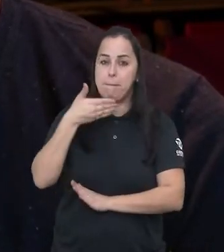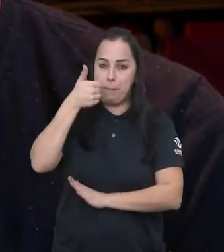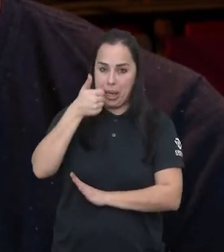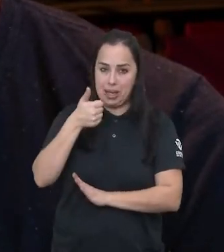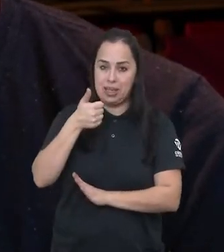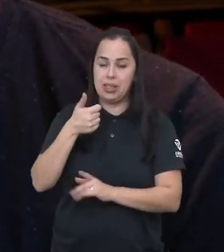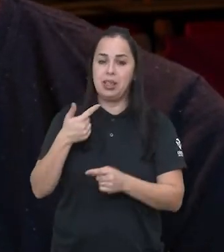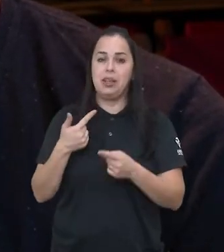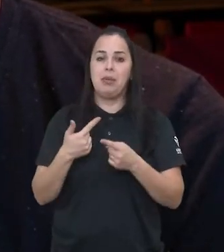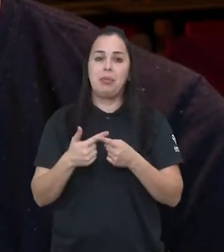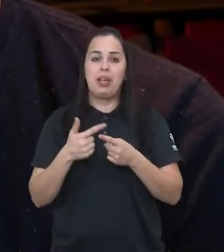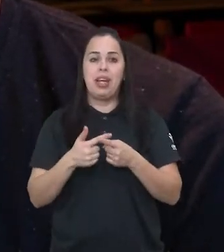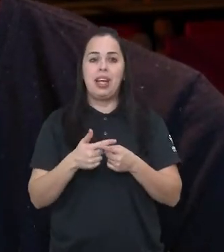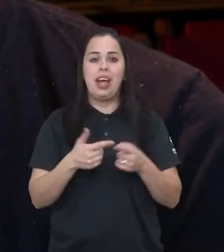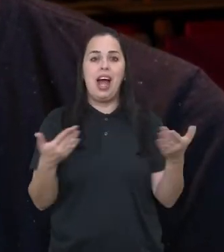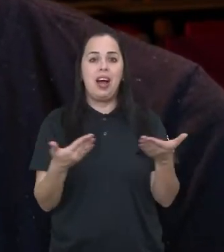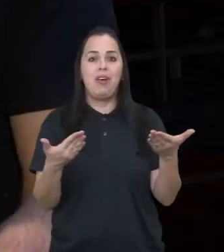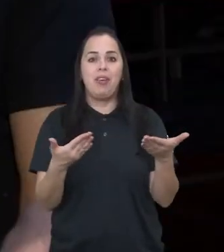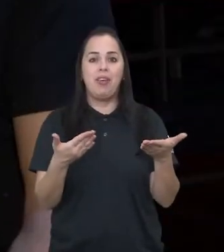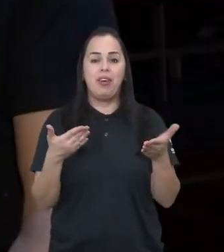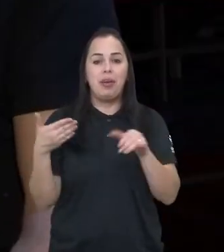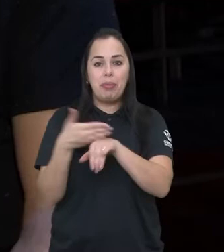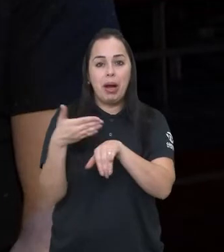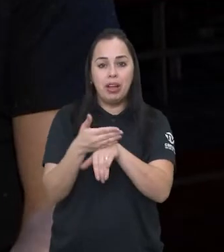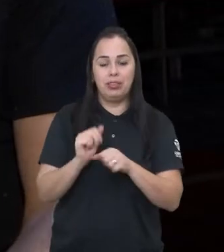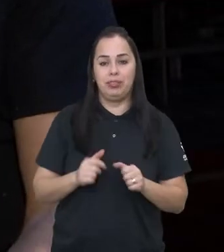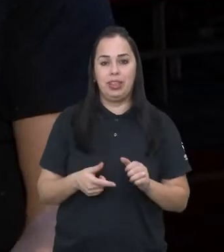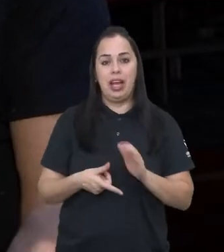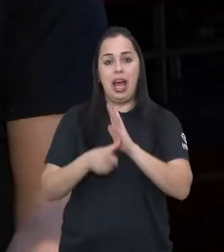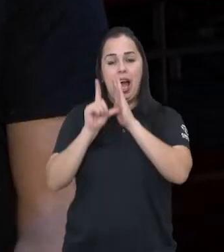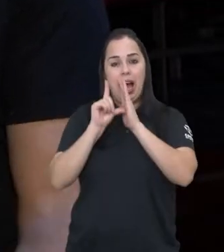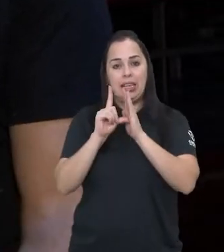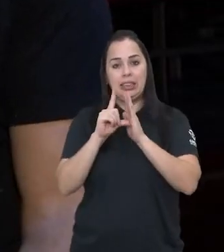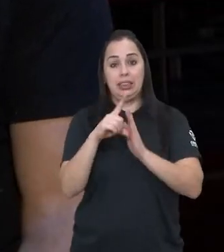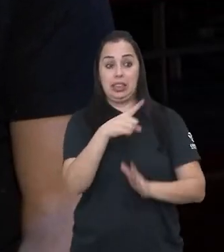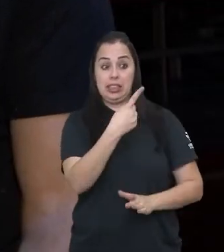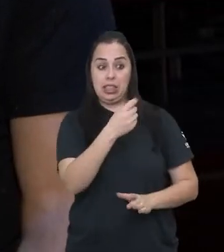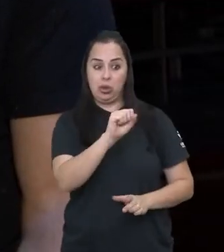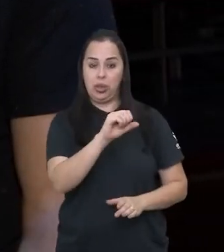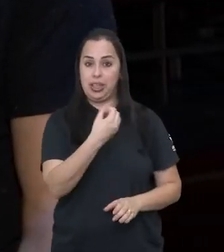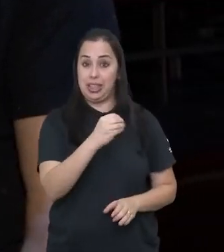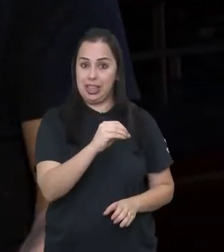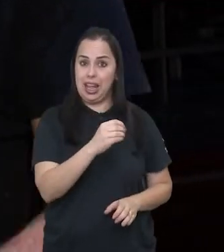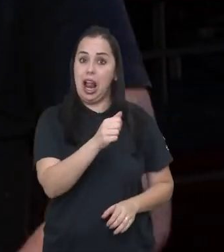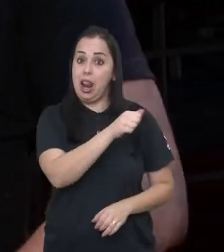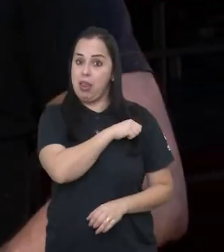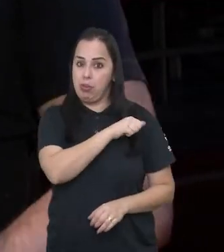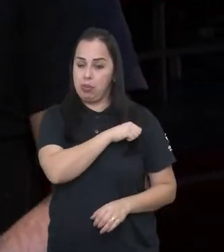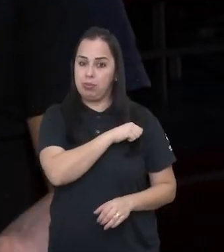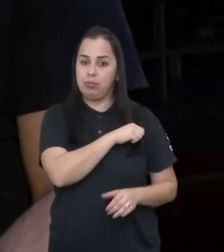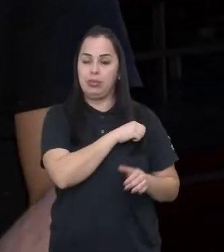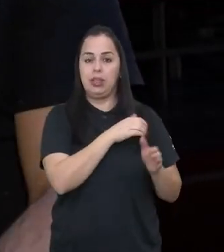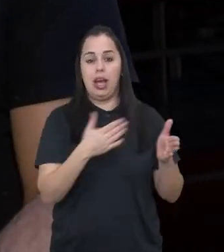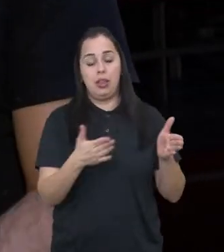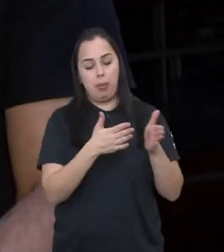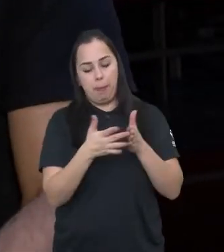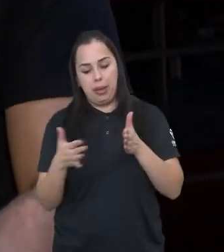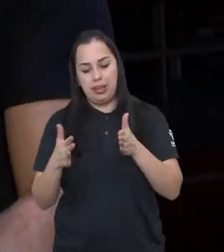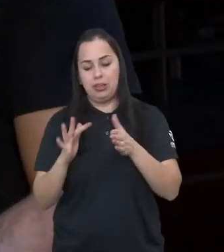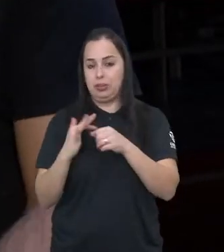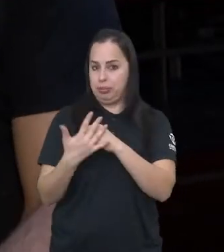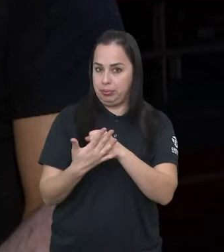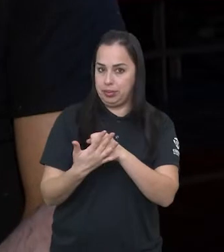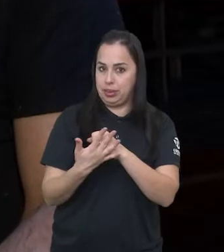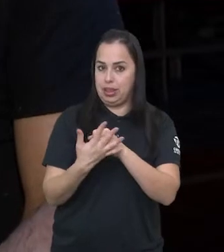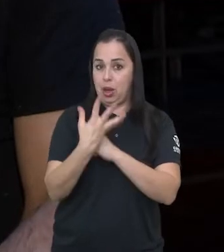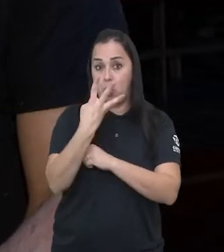restrições impostas pela pandemia. Antes da pandemia, a gente tinha 180 alunos. Aí no processo da pandemia a gente